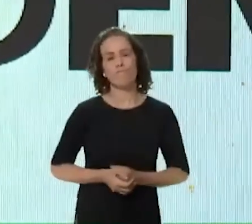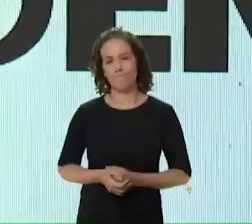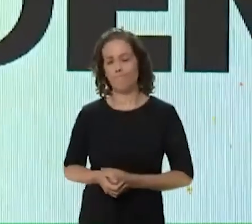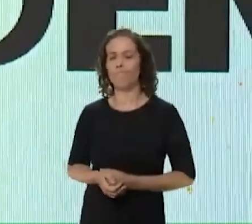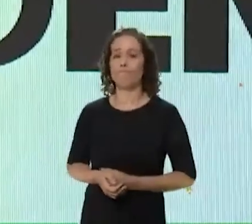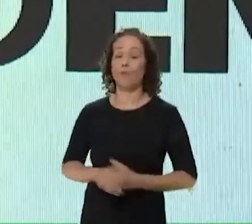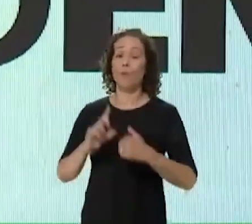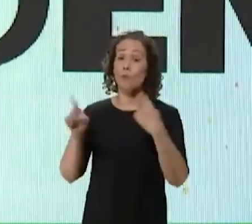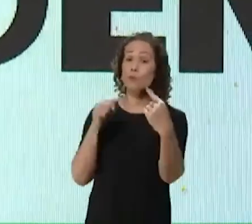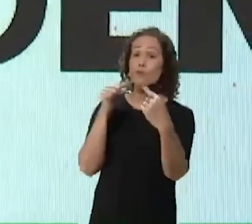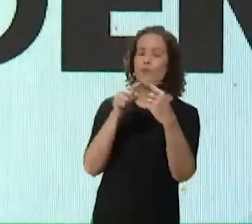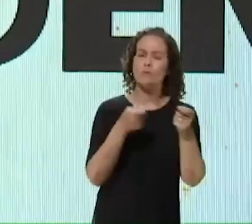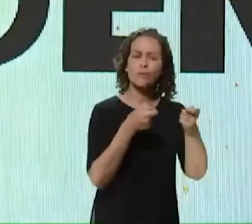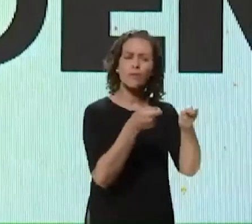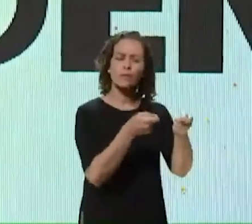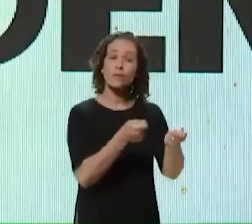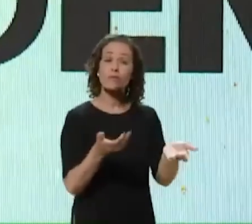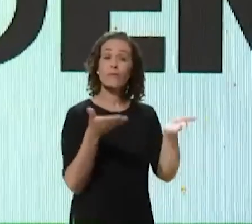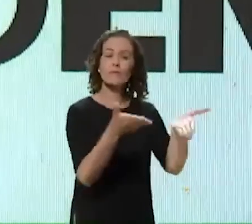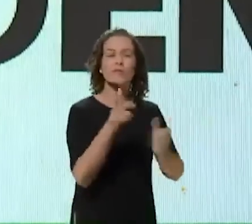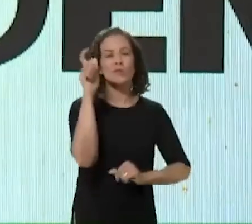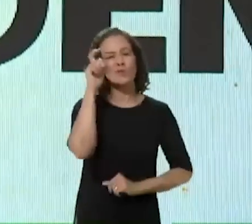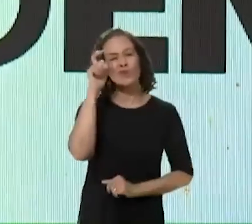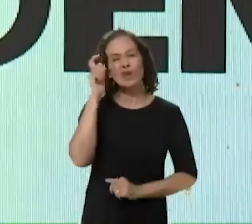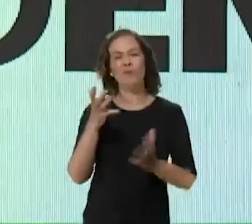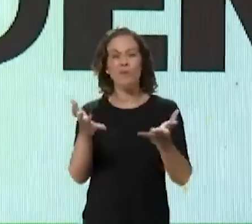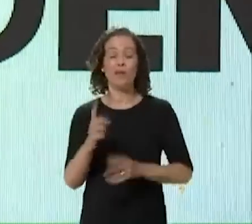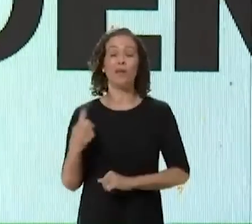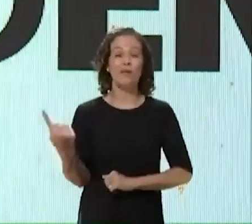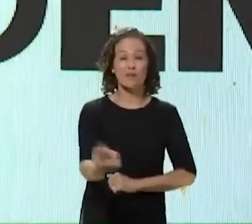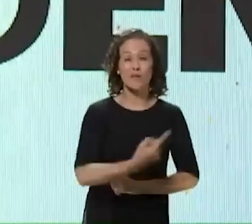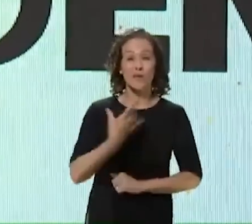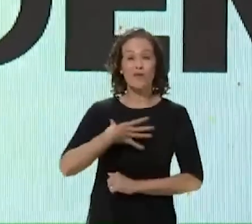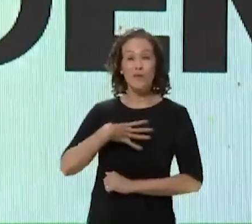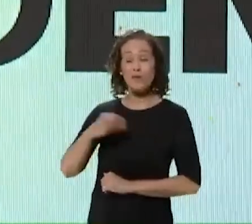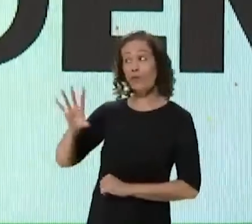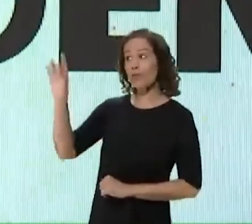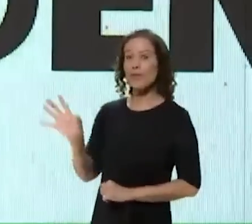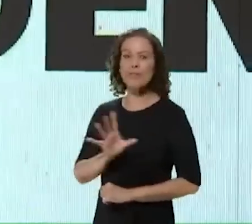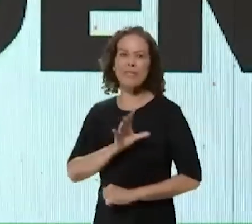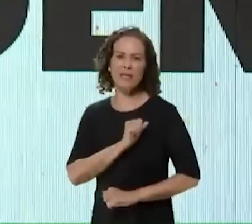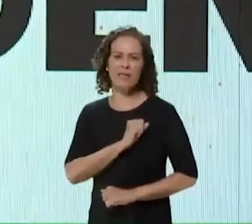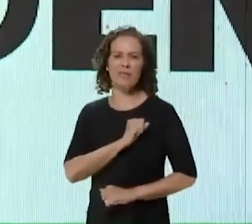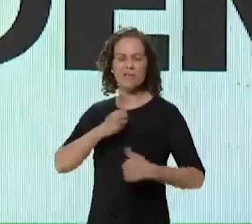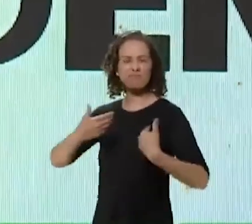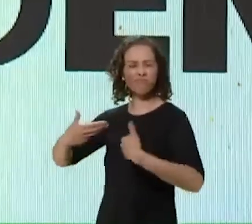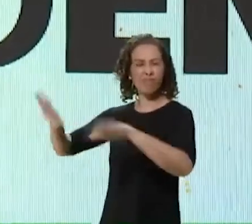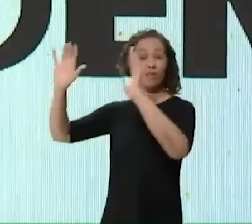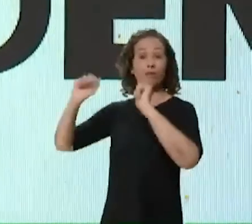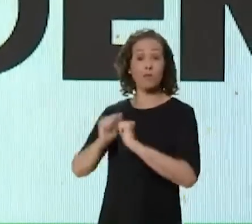Esse é o objetivo da tentação. O diabo quer que a gente deixe de ser filho amado para ser adorador